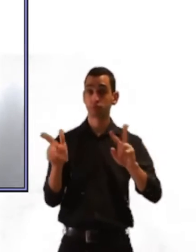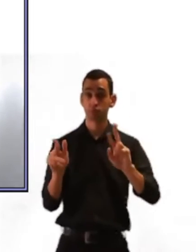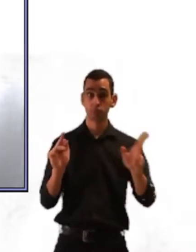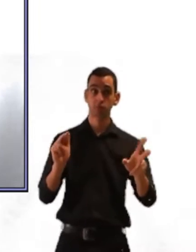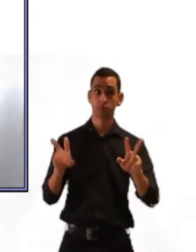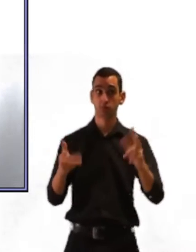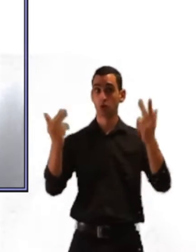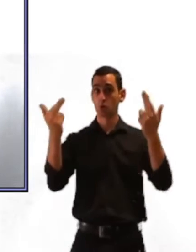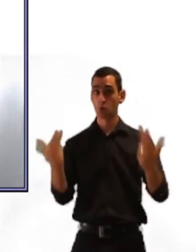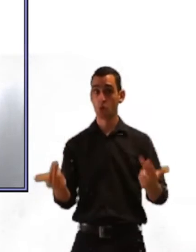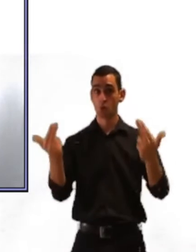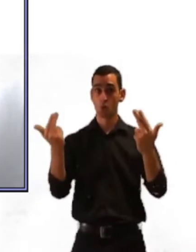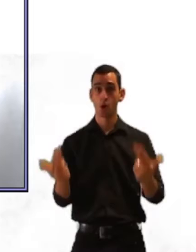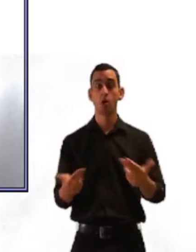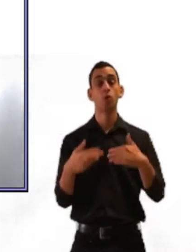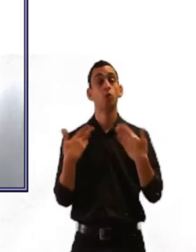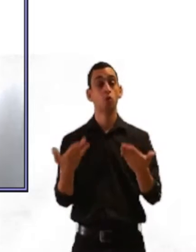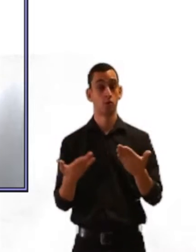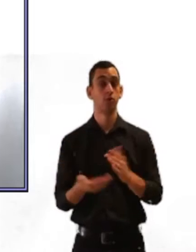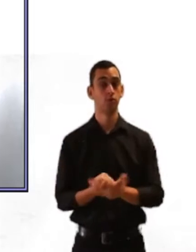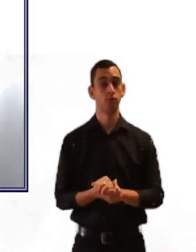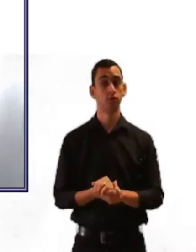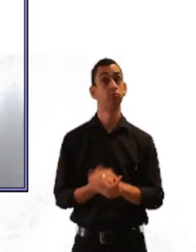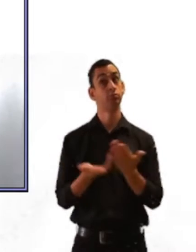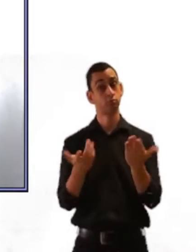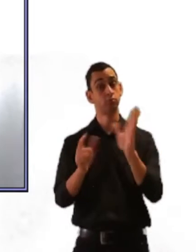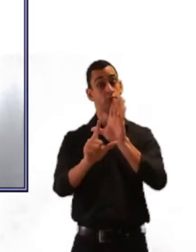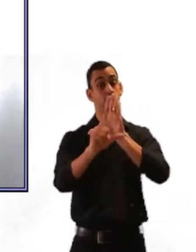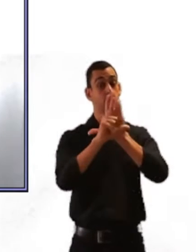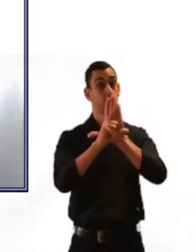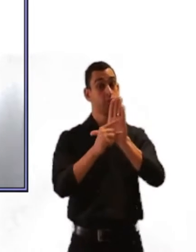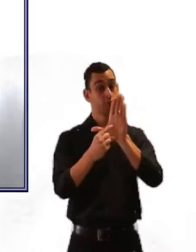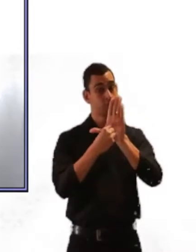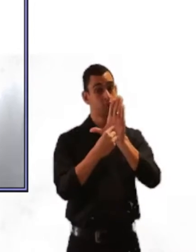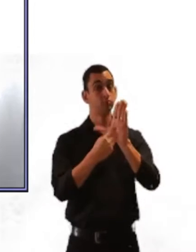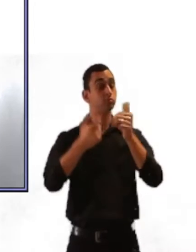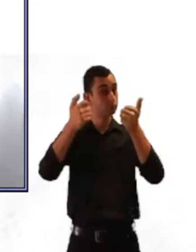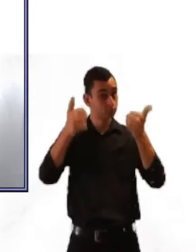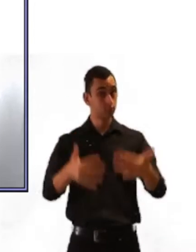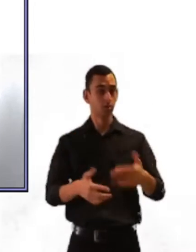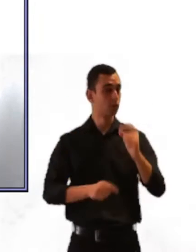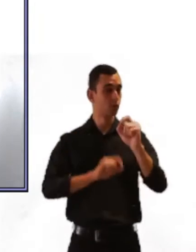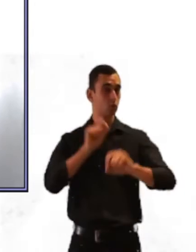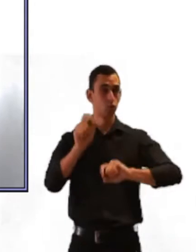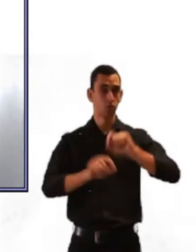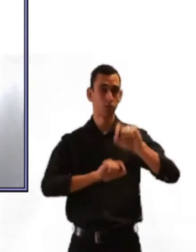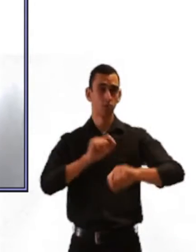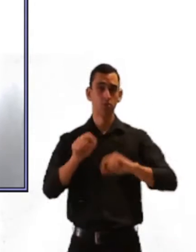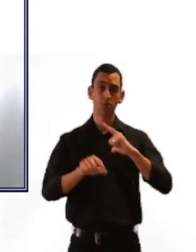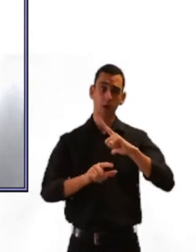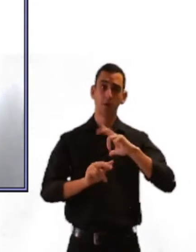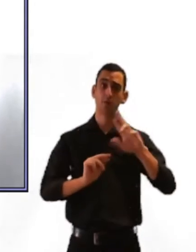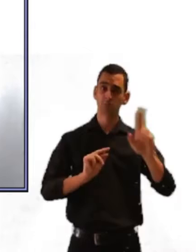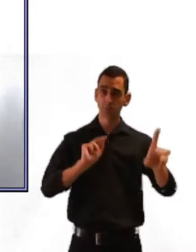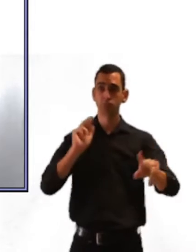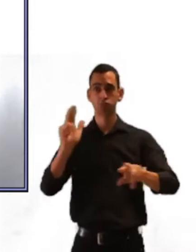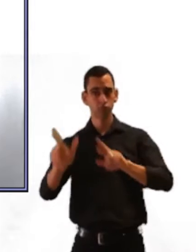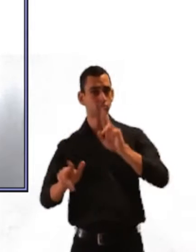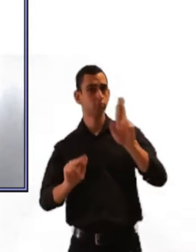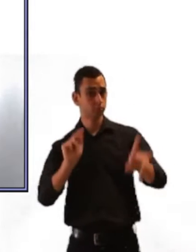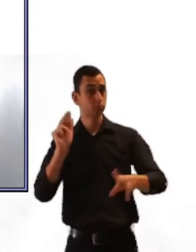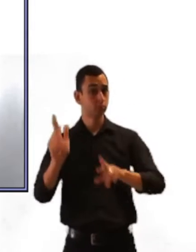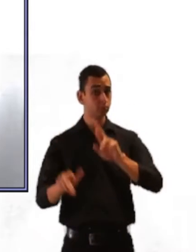impedimento ou de suspeição que estão previstas na lei. E o ideal da lei é muito relevante justamente para se